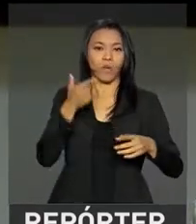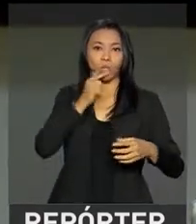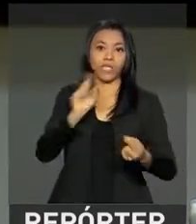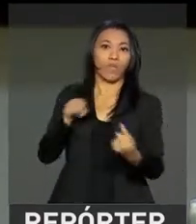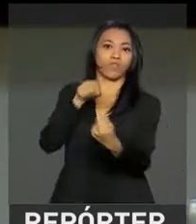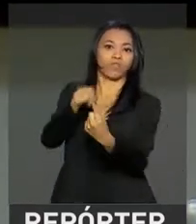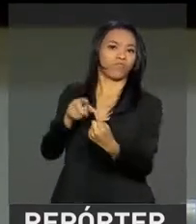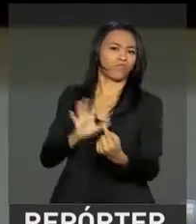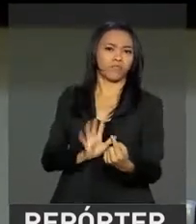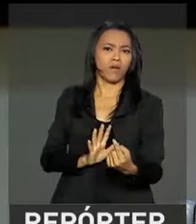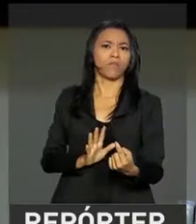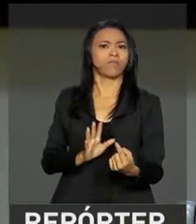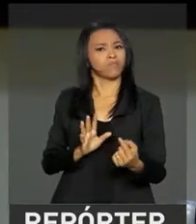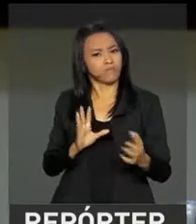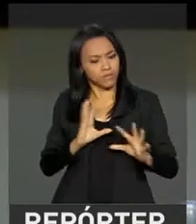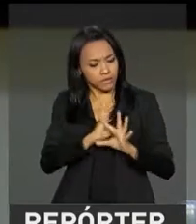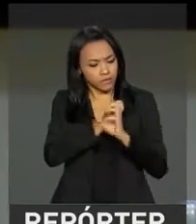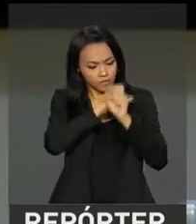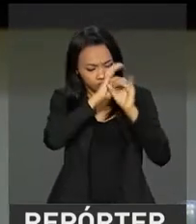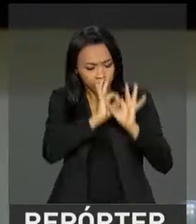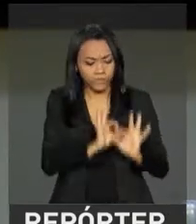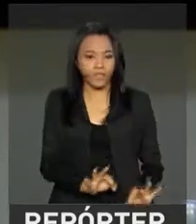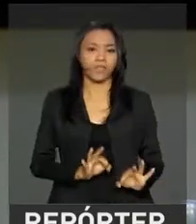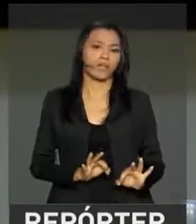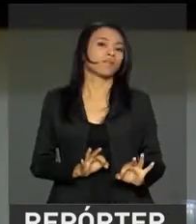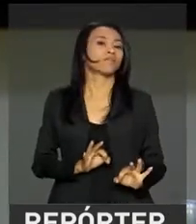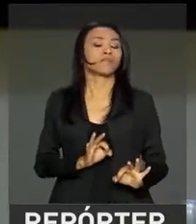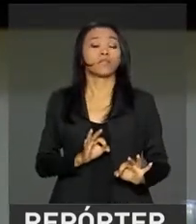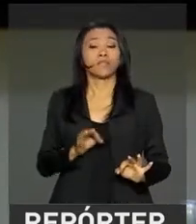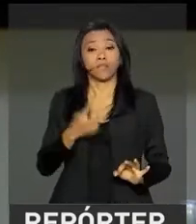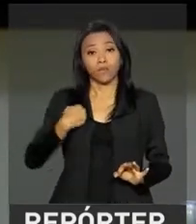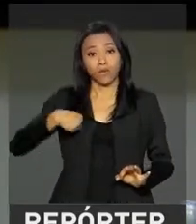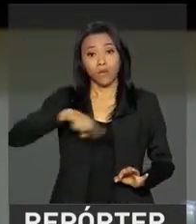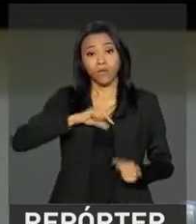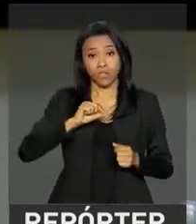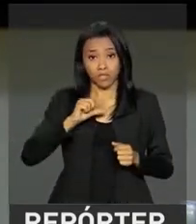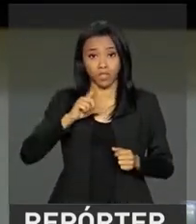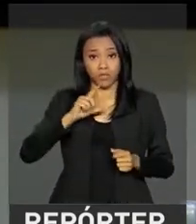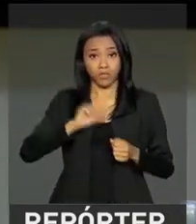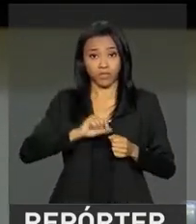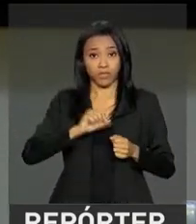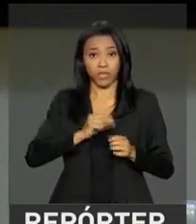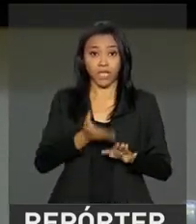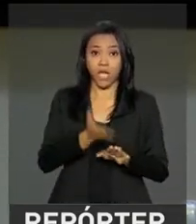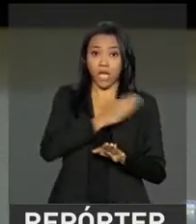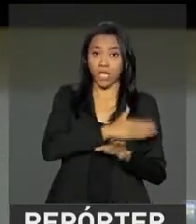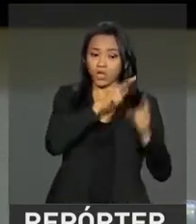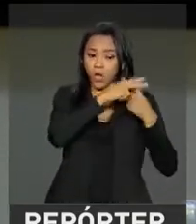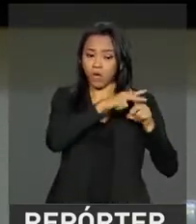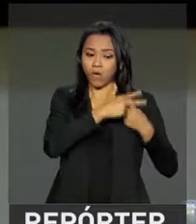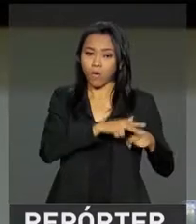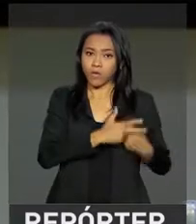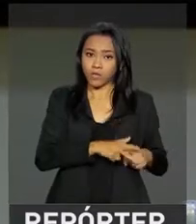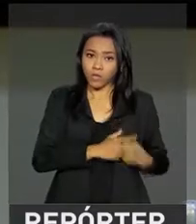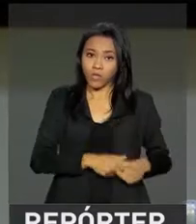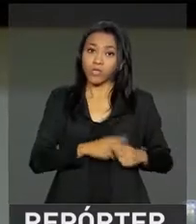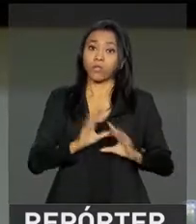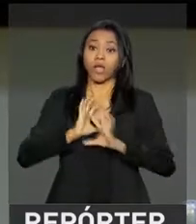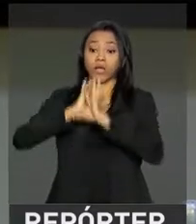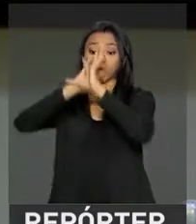A contabilidade está dada. Inclusive, nós temos feito muitas correções para tornar a contabilidade cada vez mais